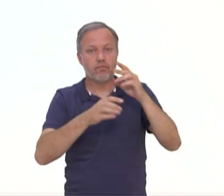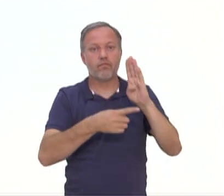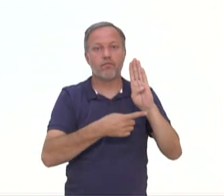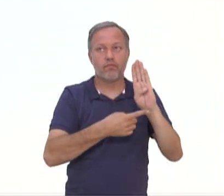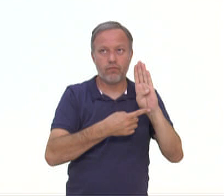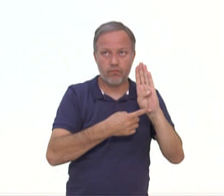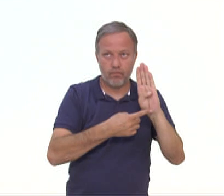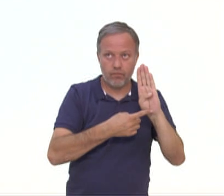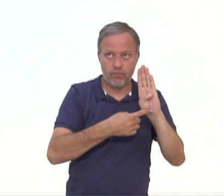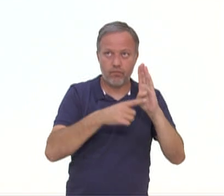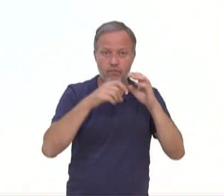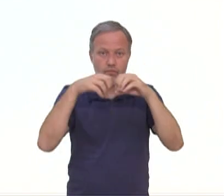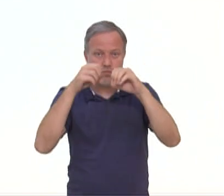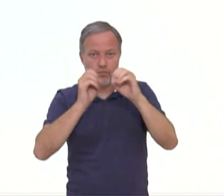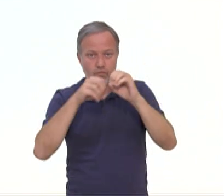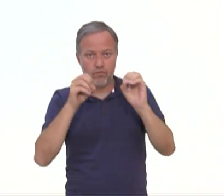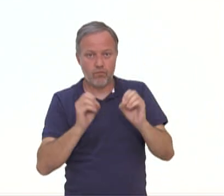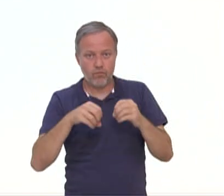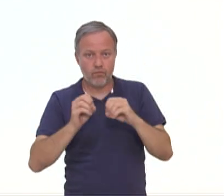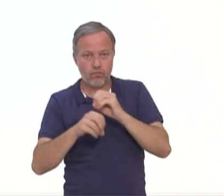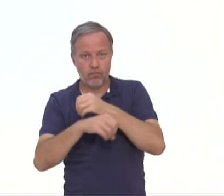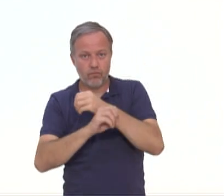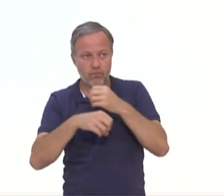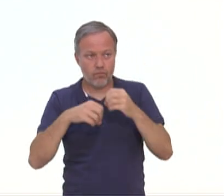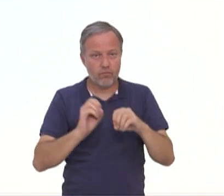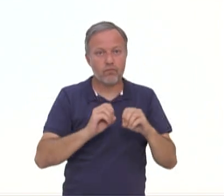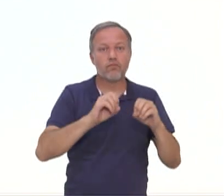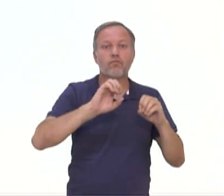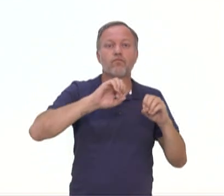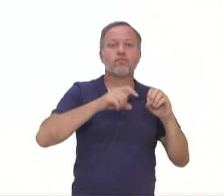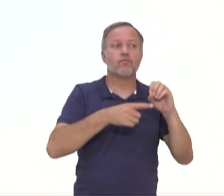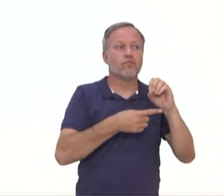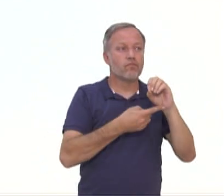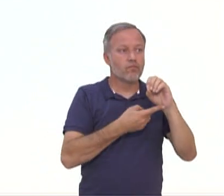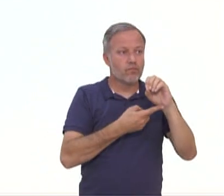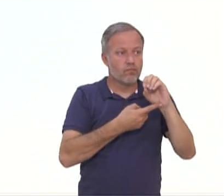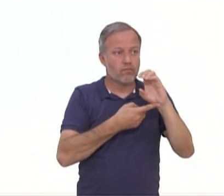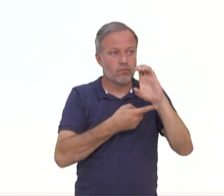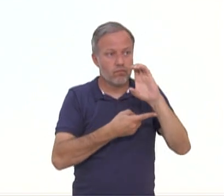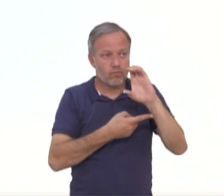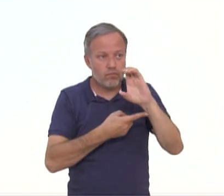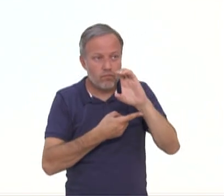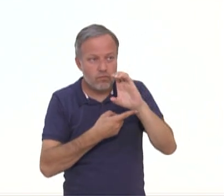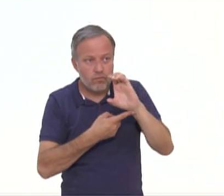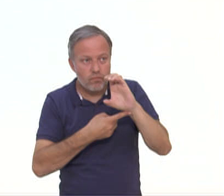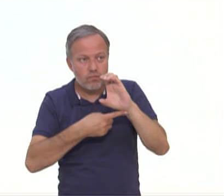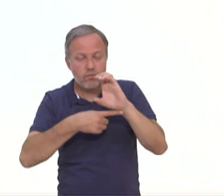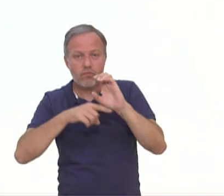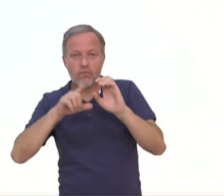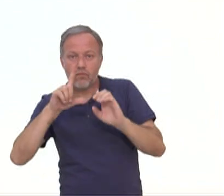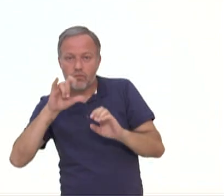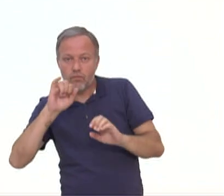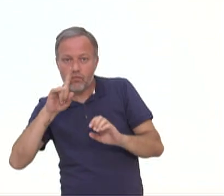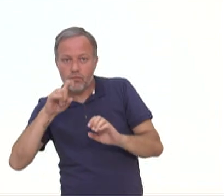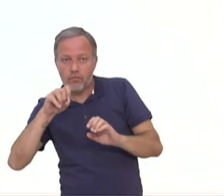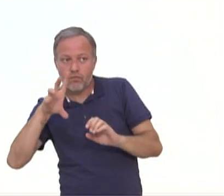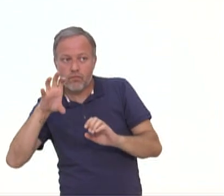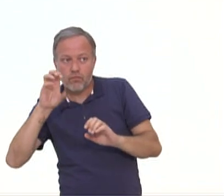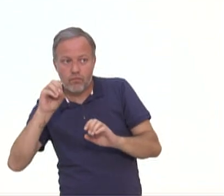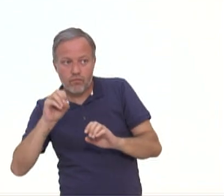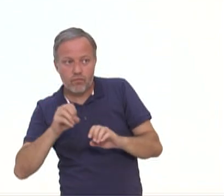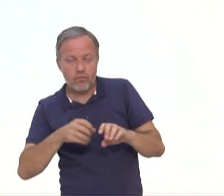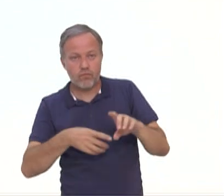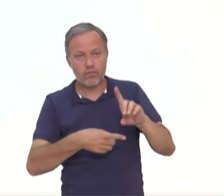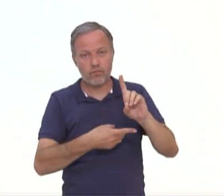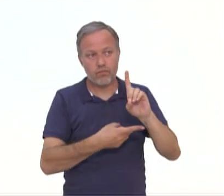fluido, C, modelo do mosaico lipídico, D, modelo de Singer e Nicholson, ou letra E, modelo